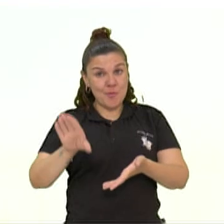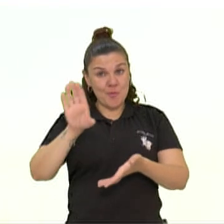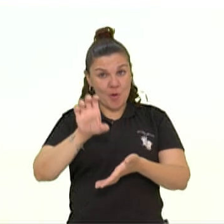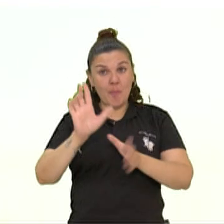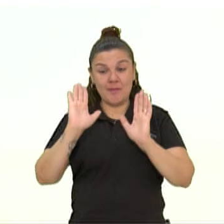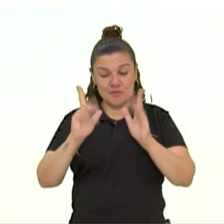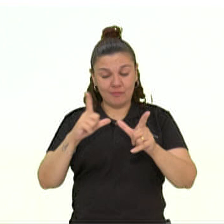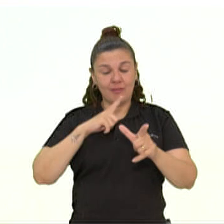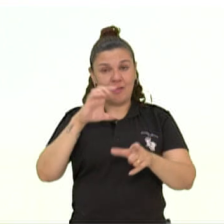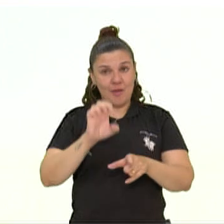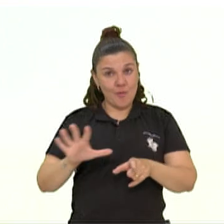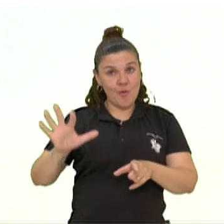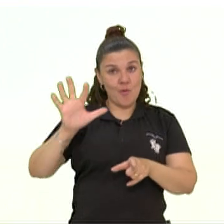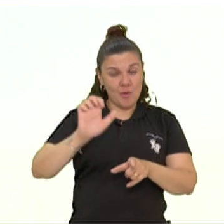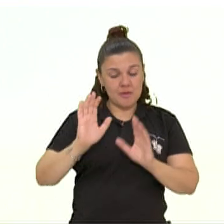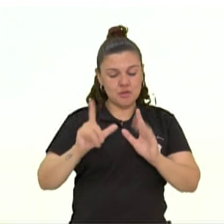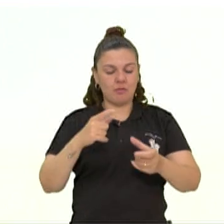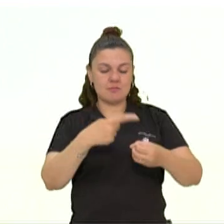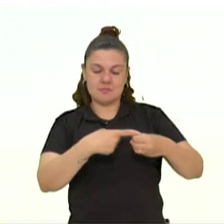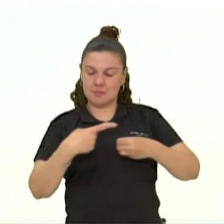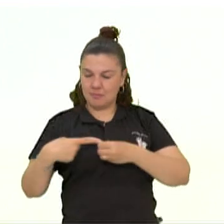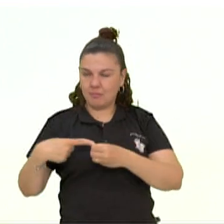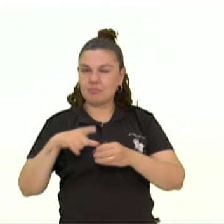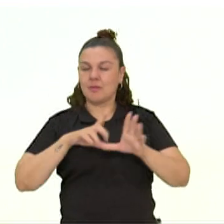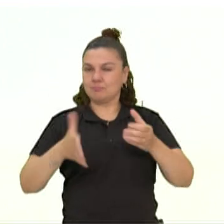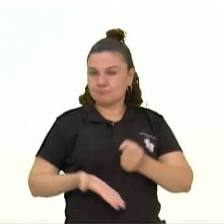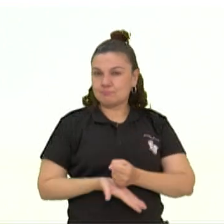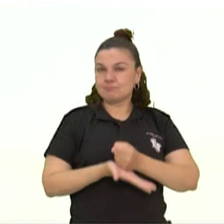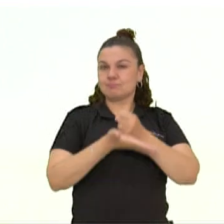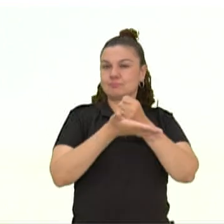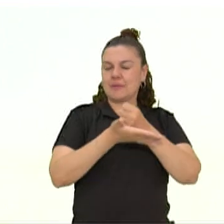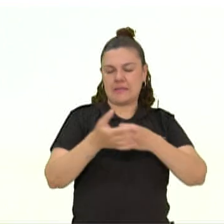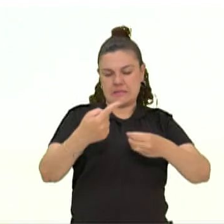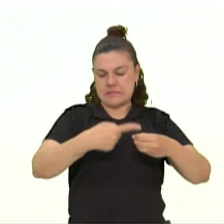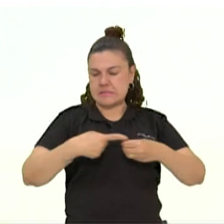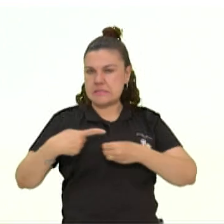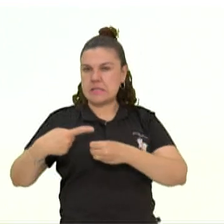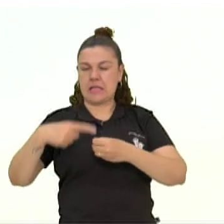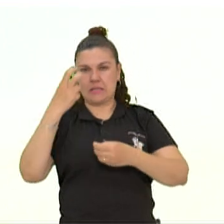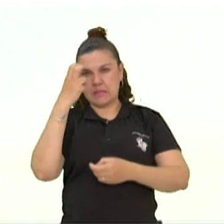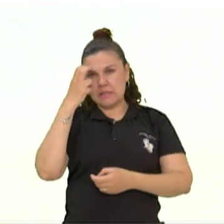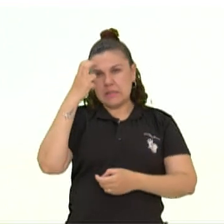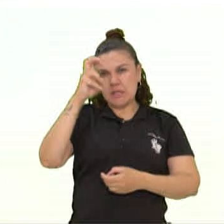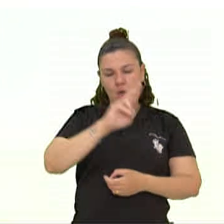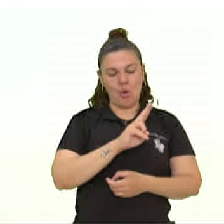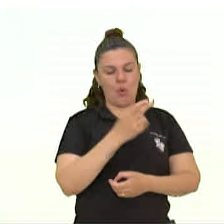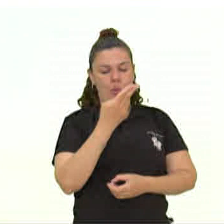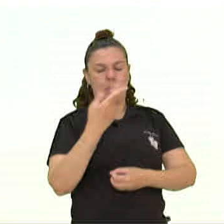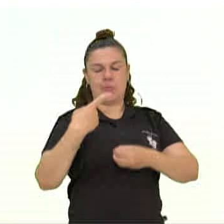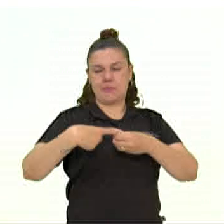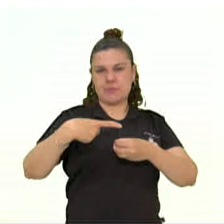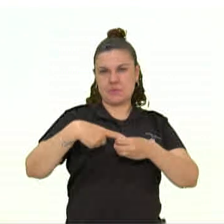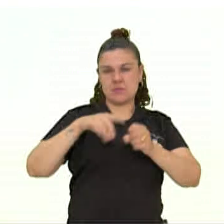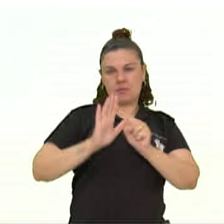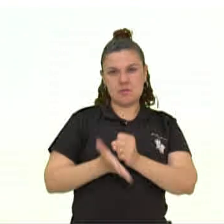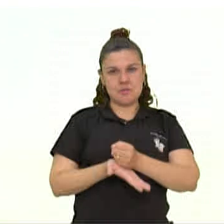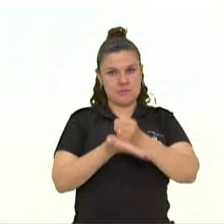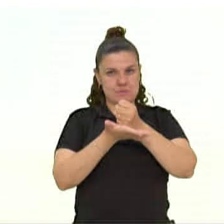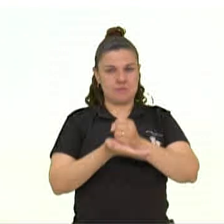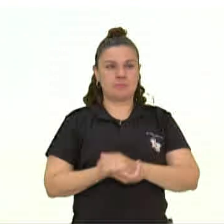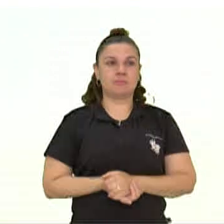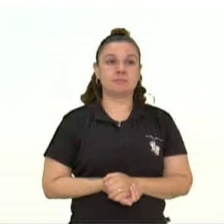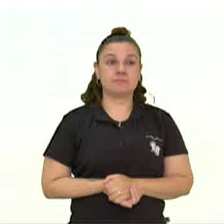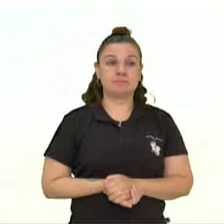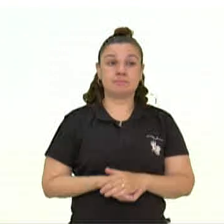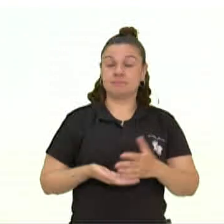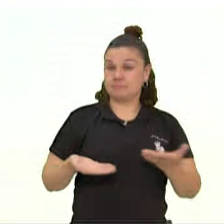né? Muitas cidades europeias já caminham com esse objetivo da cidade inteligente ou da cidade sustentável.